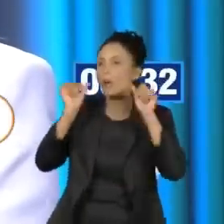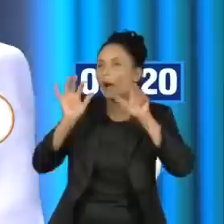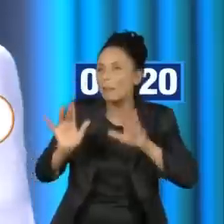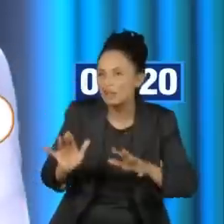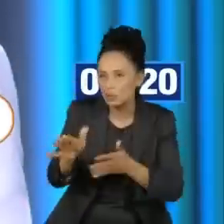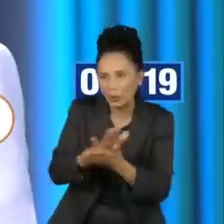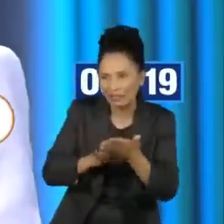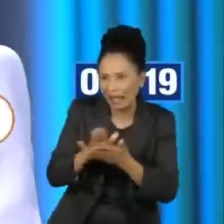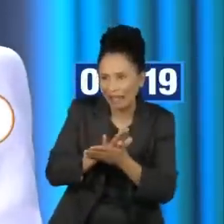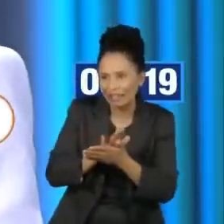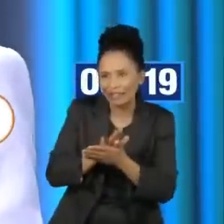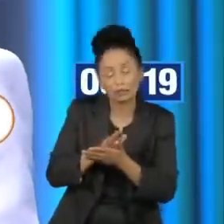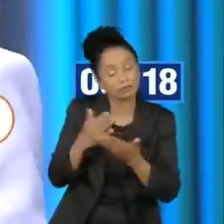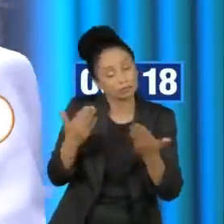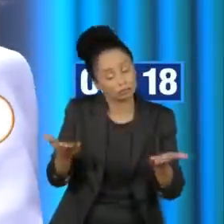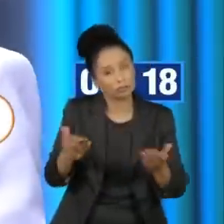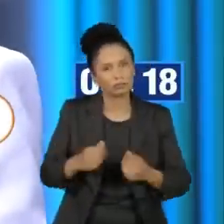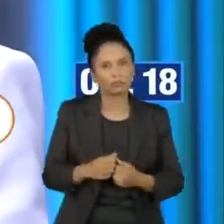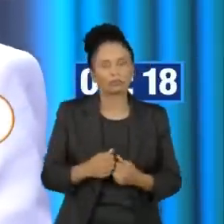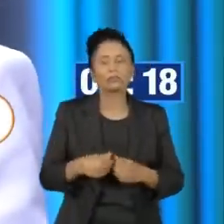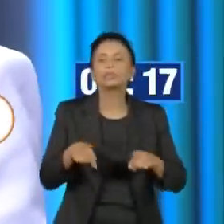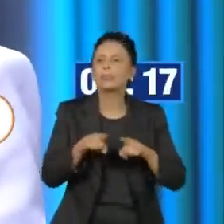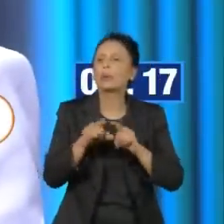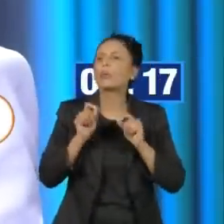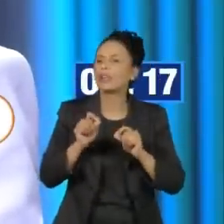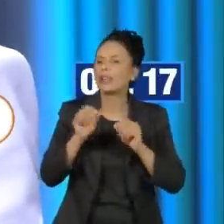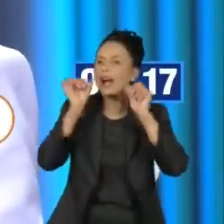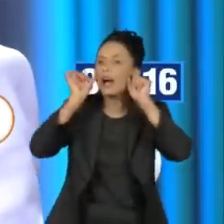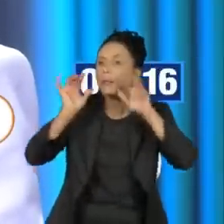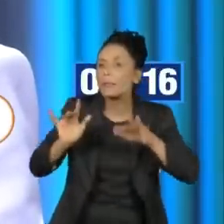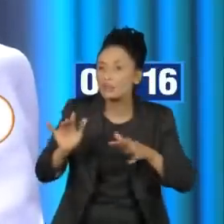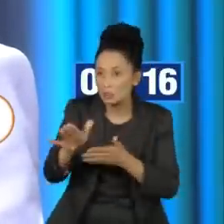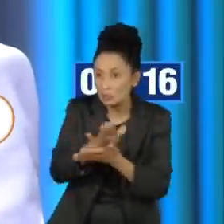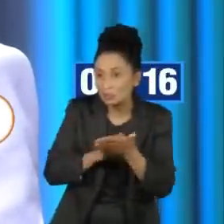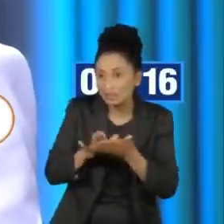o senhor não respondeu e dizer mais não deu estremonção